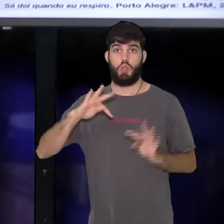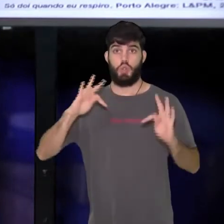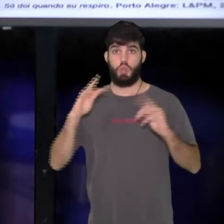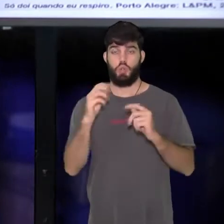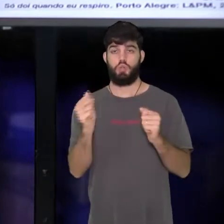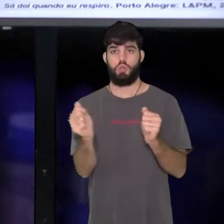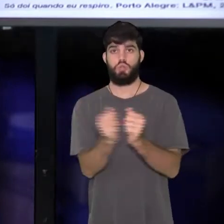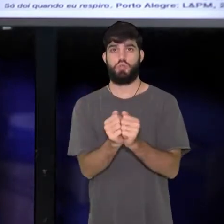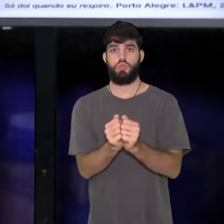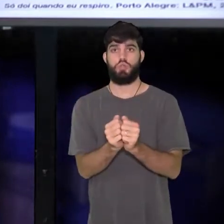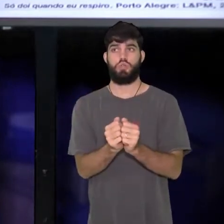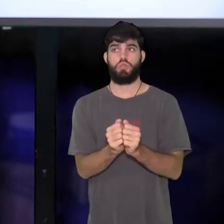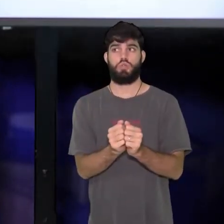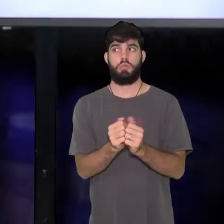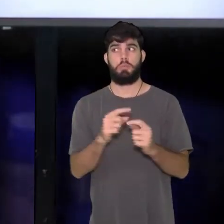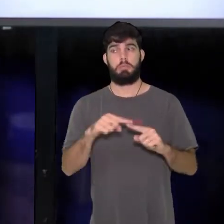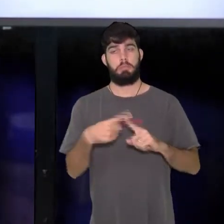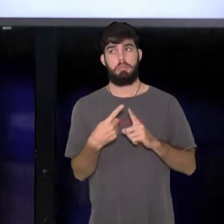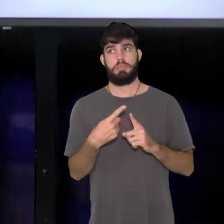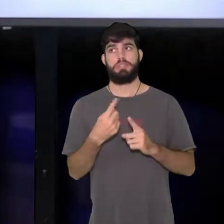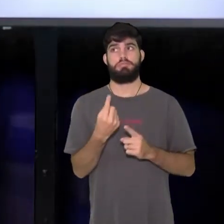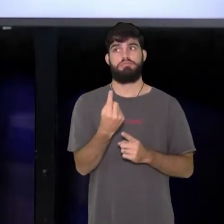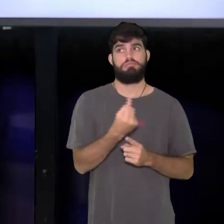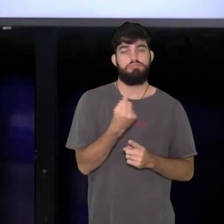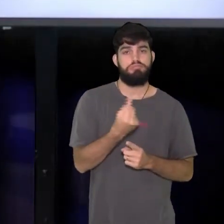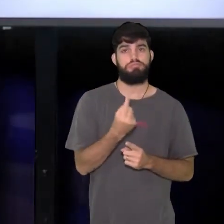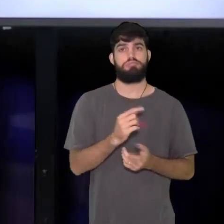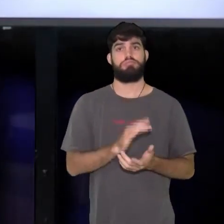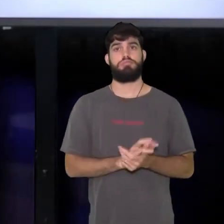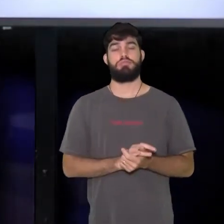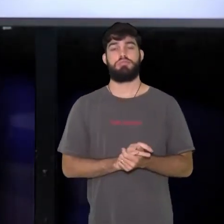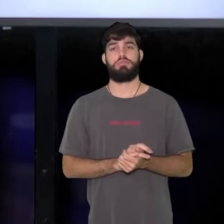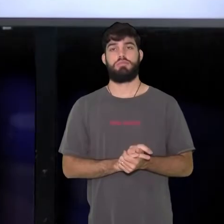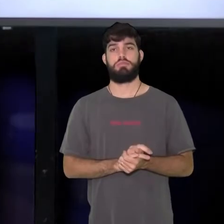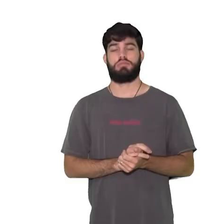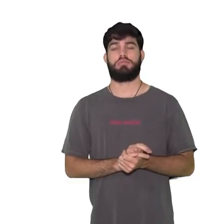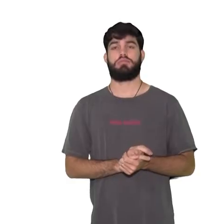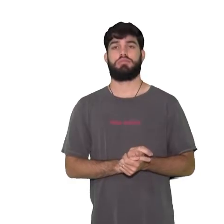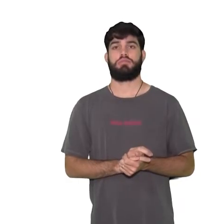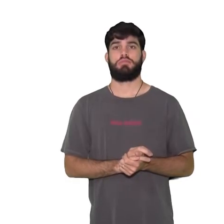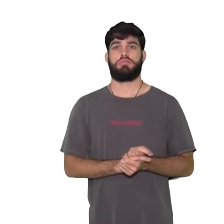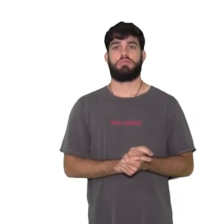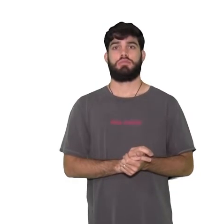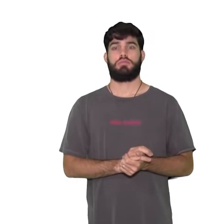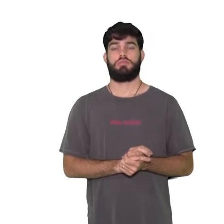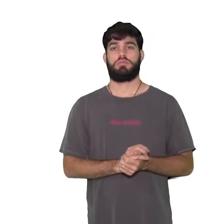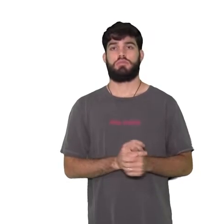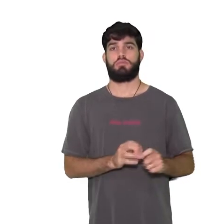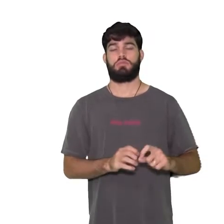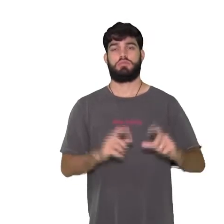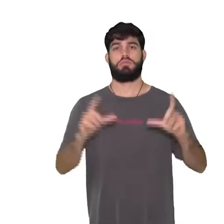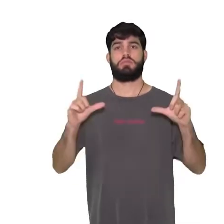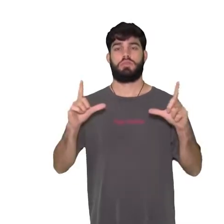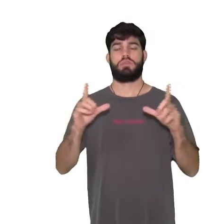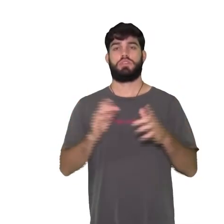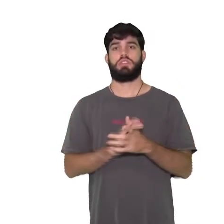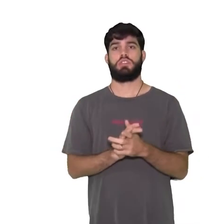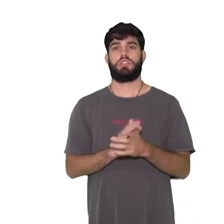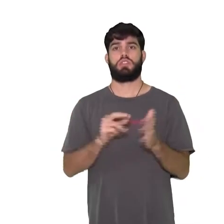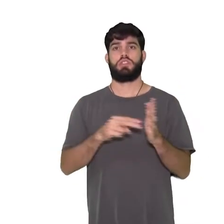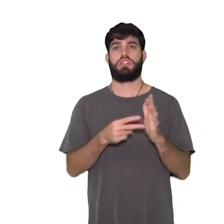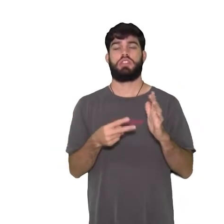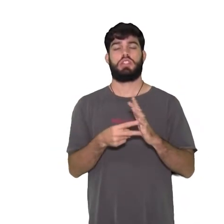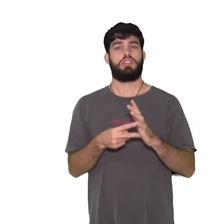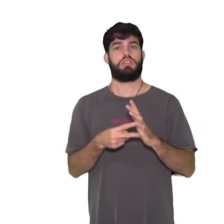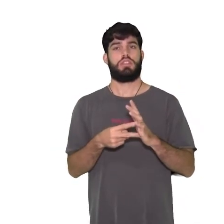mesmo espaço, porém estão sozinhos. Vamos para o enunciado. No cartoon apresentado, o significado da palavra